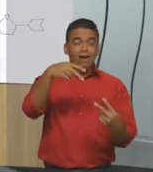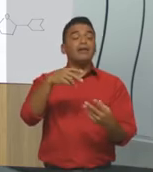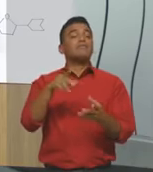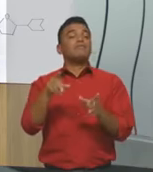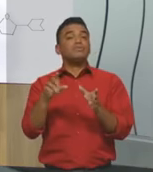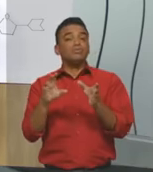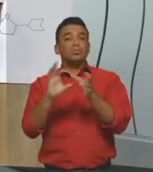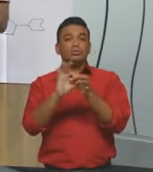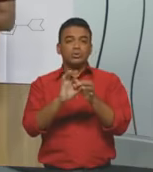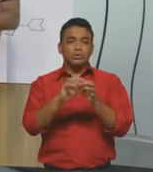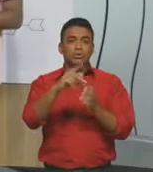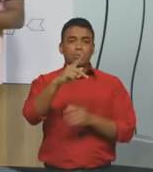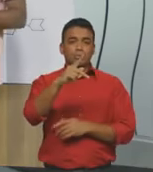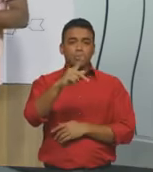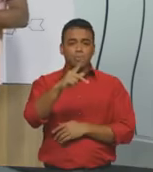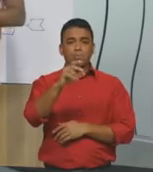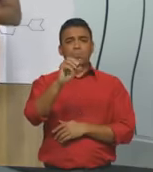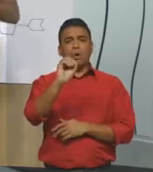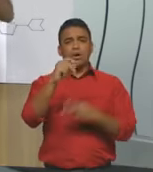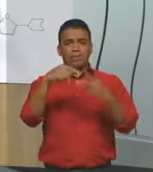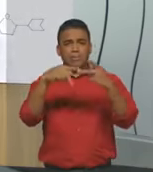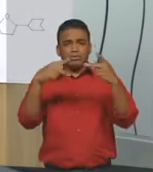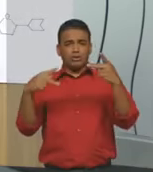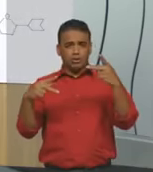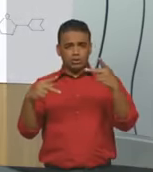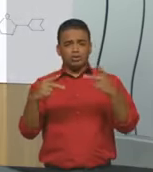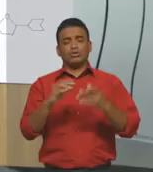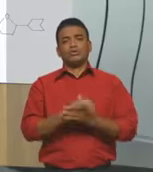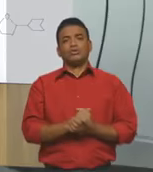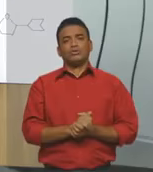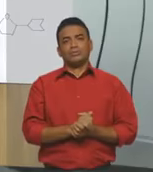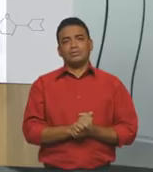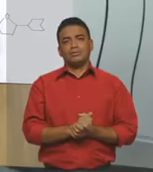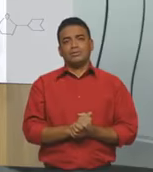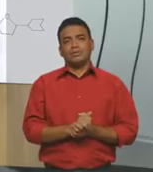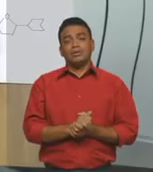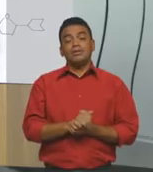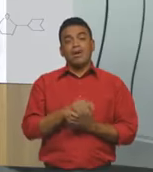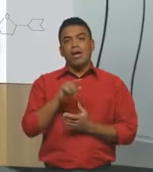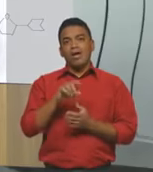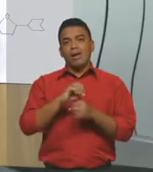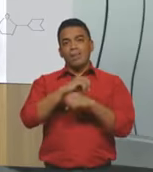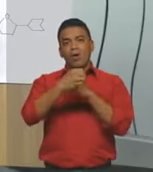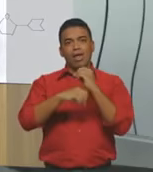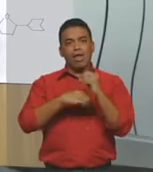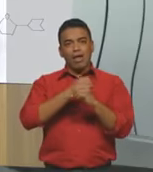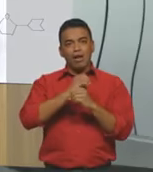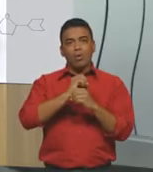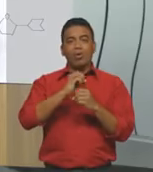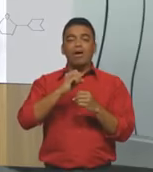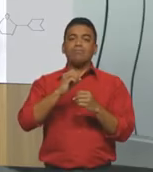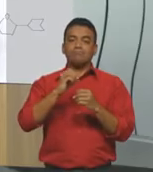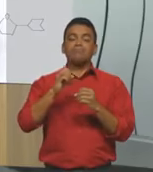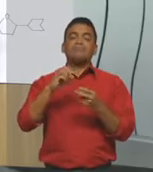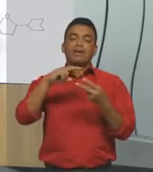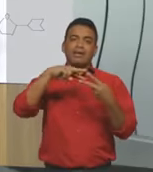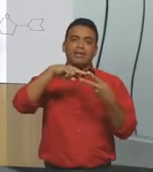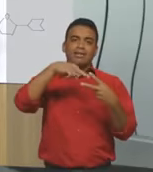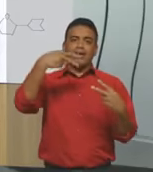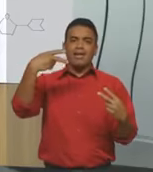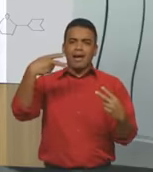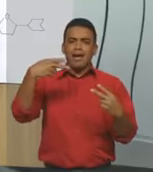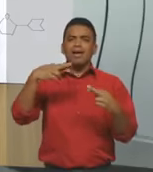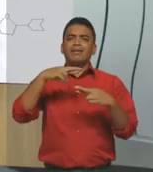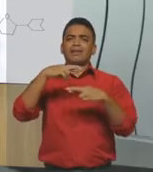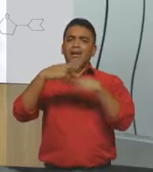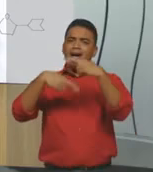polipeptídeo. Então, nós sabemos que a molécula de DNA, ela vai armazenar a nossa informação, ela que vai